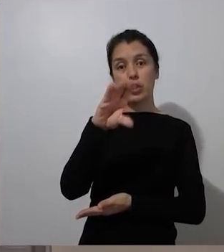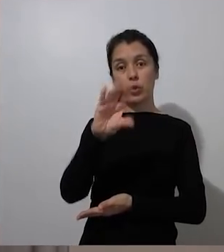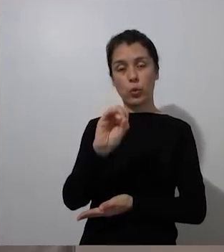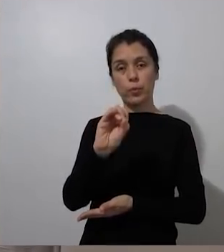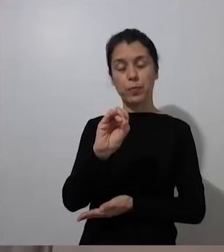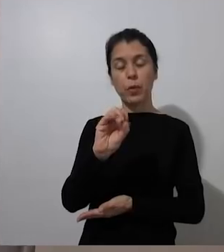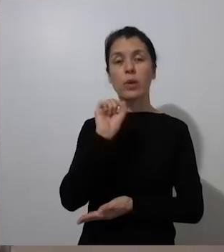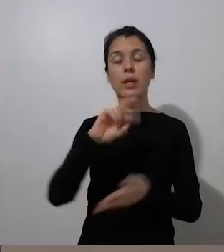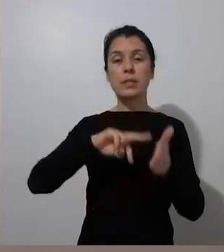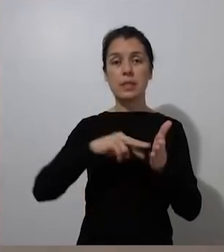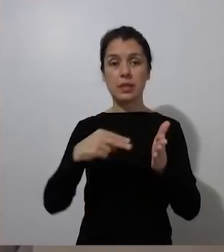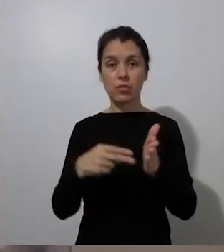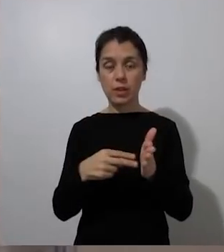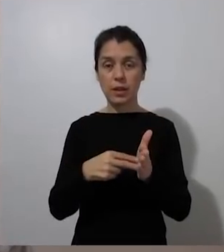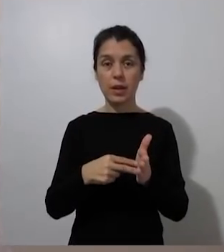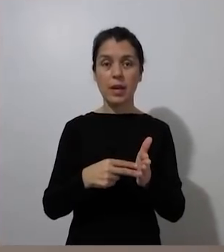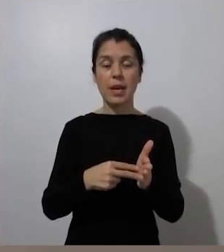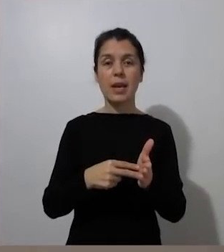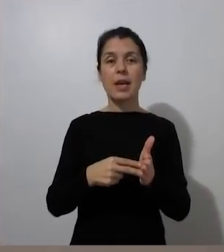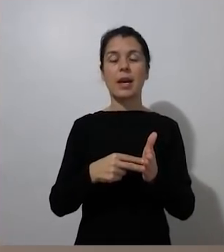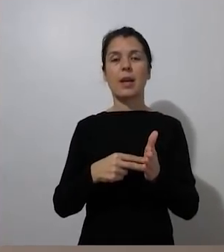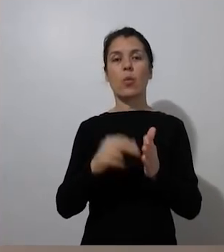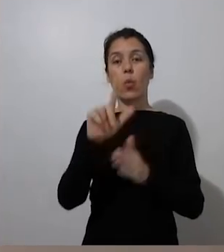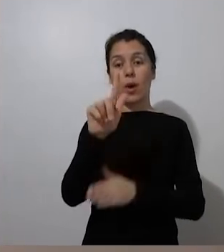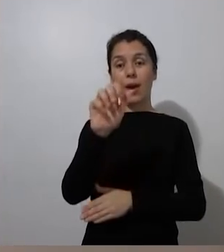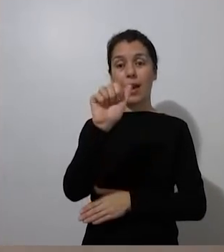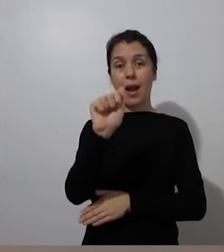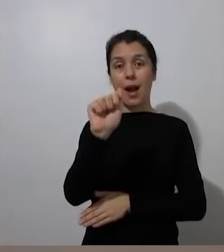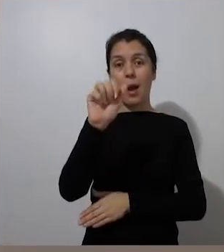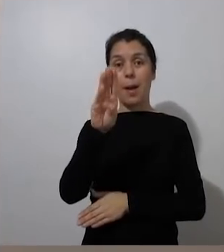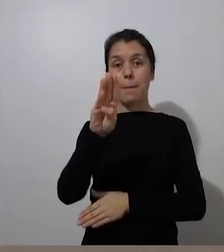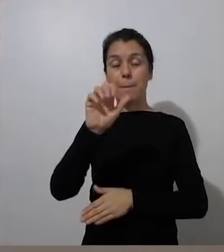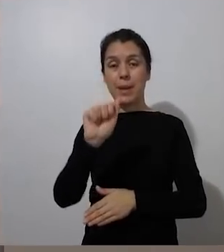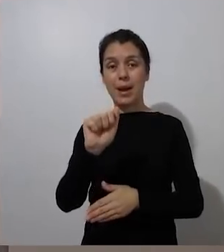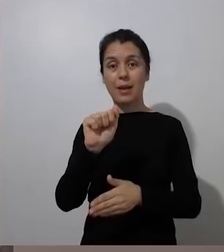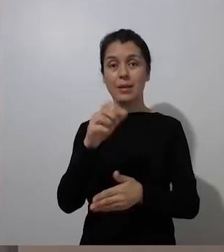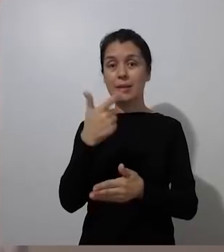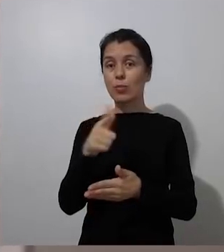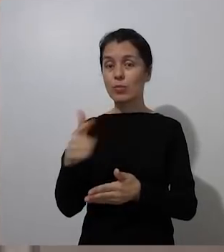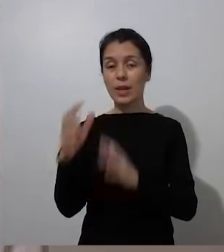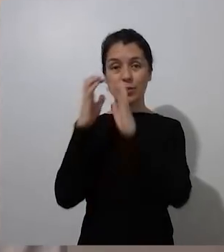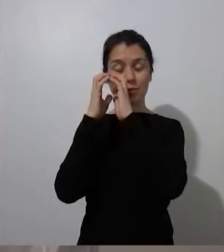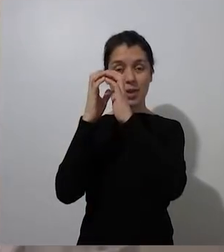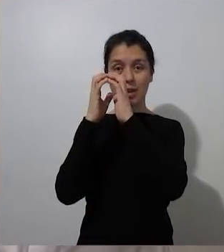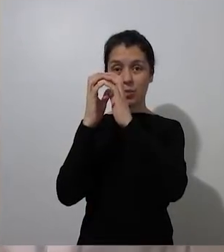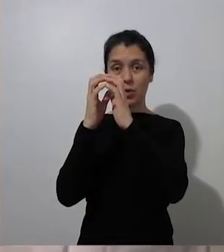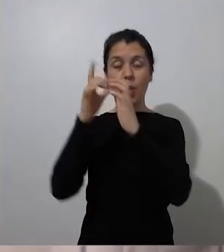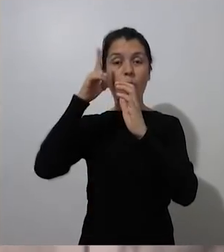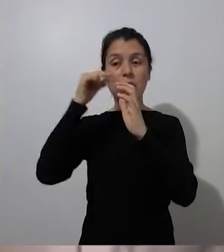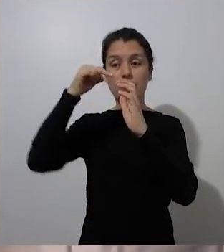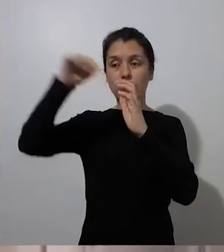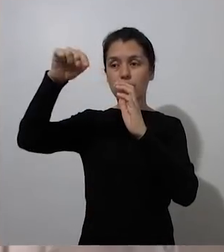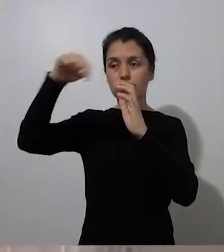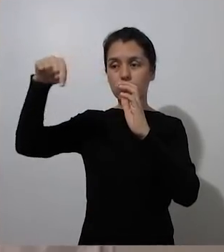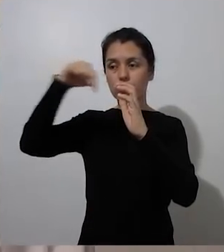quando esse ácido gama-aminobutírico, esse ácido gama-aminobutírico, o GABA, não está sendo produzido eficazmente ou não está chegando